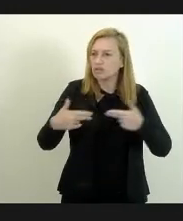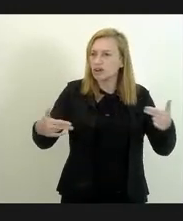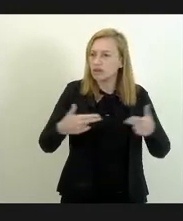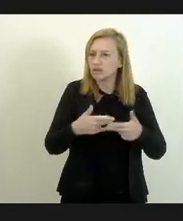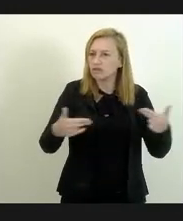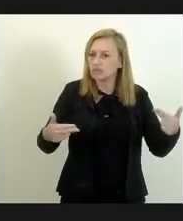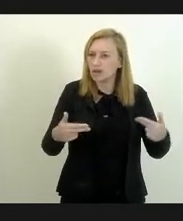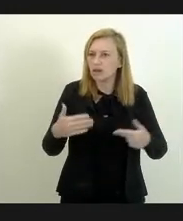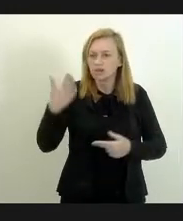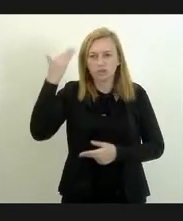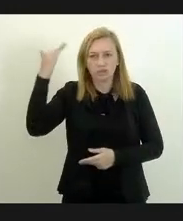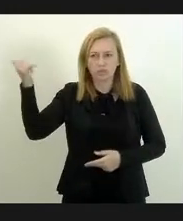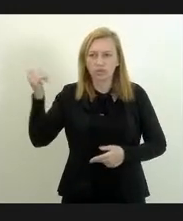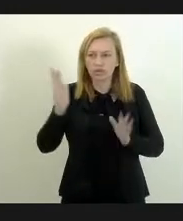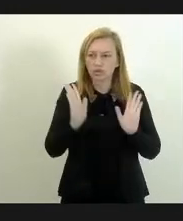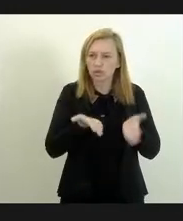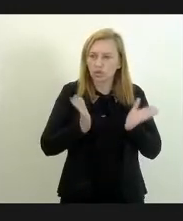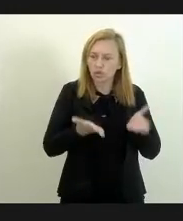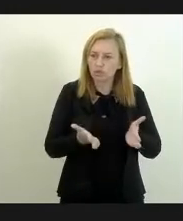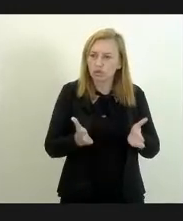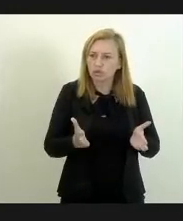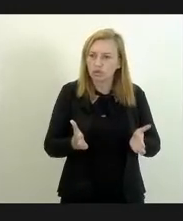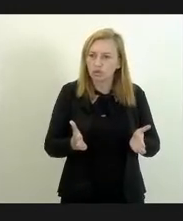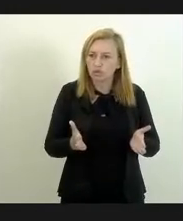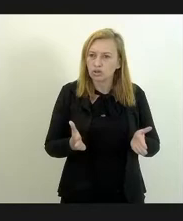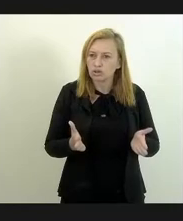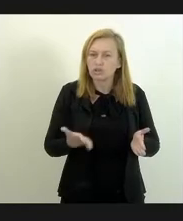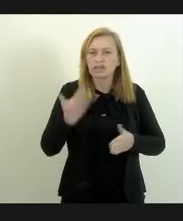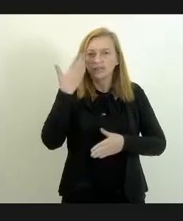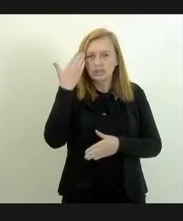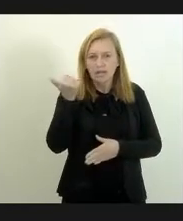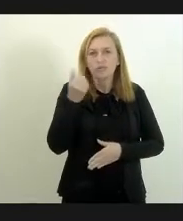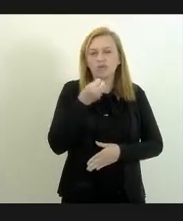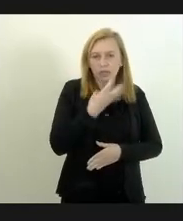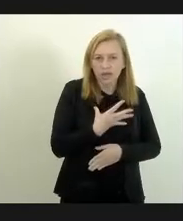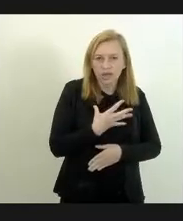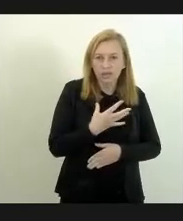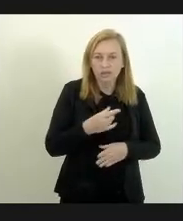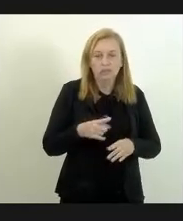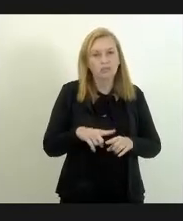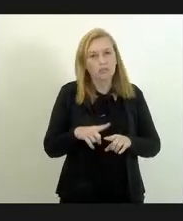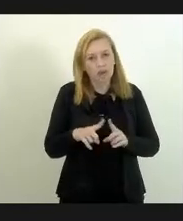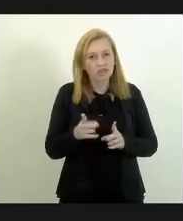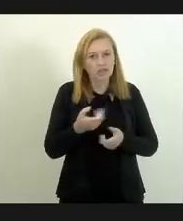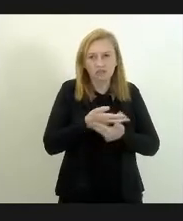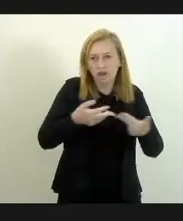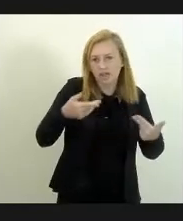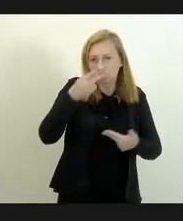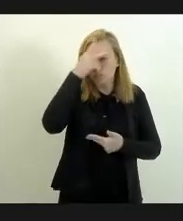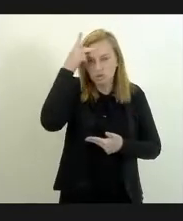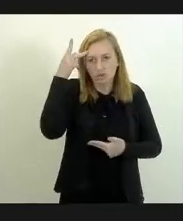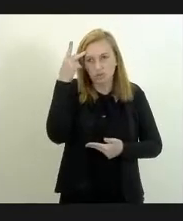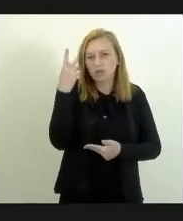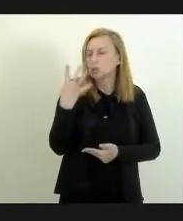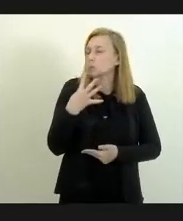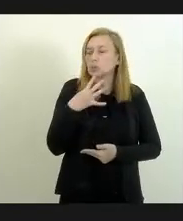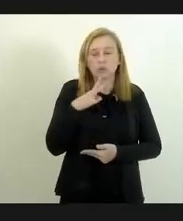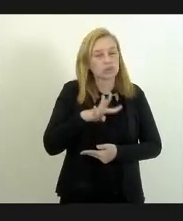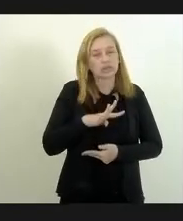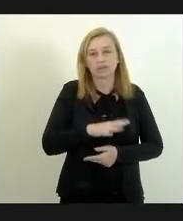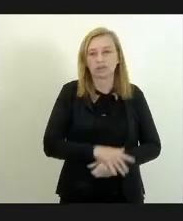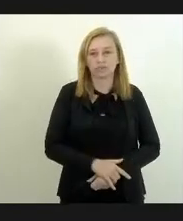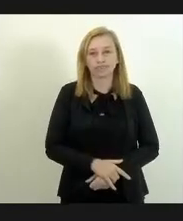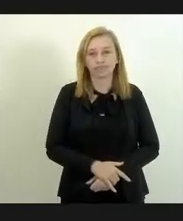né, que hoje é, a gente sabe que tem, mas muitas pessoas não têm esse